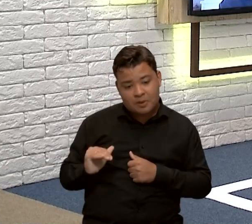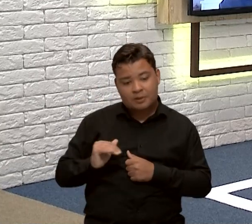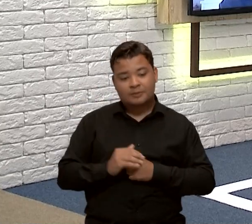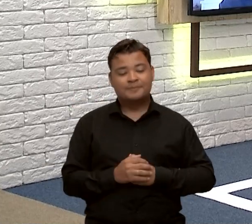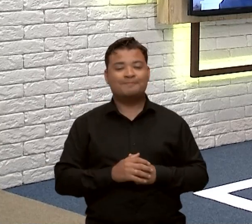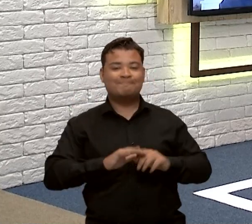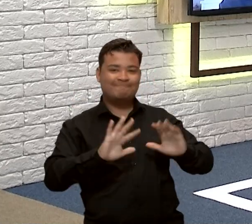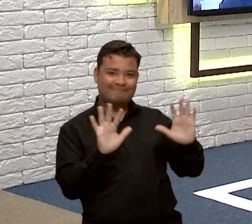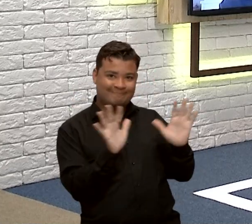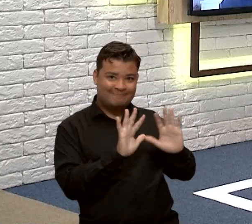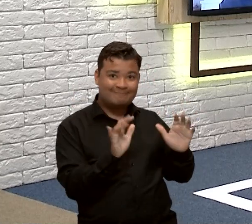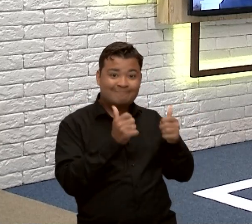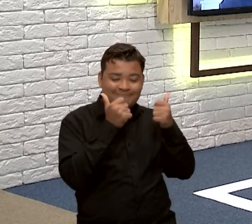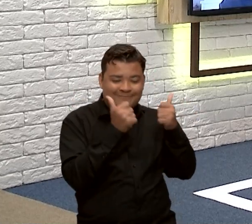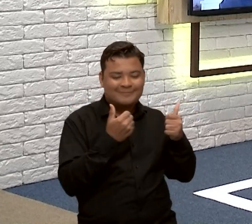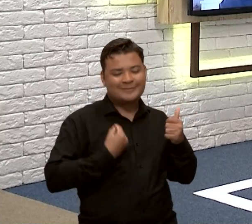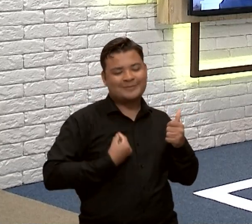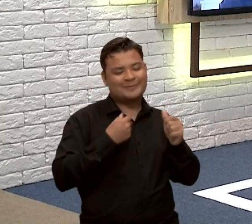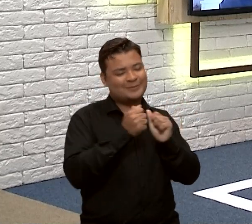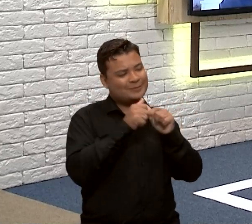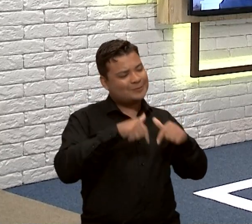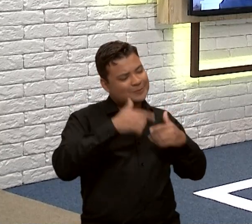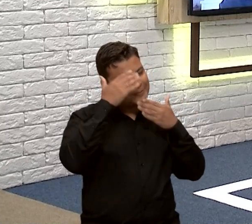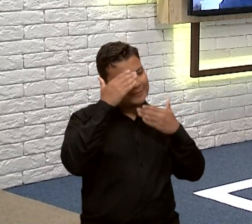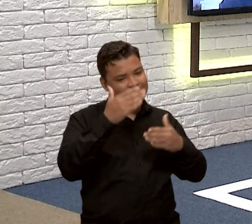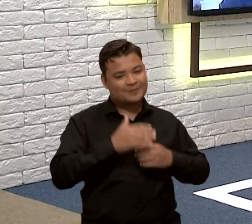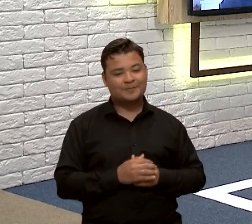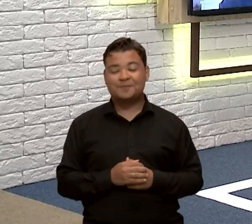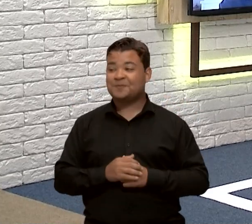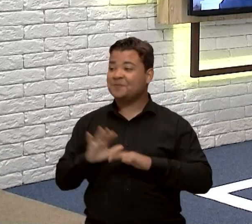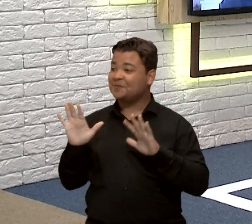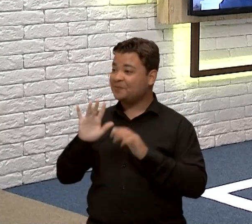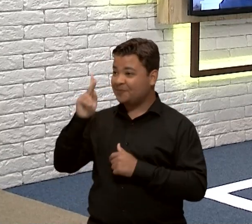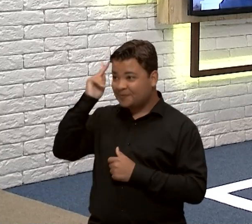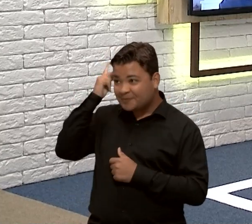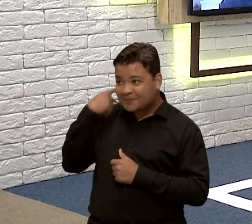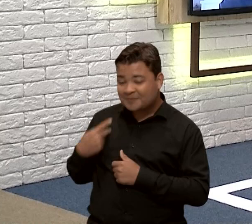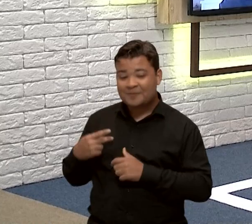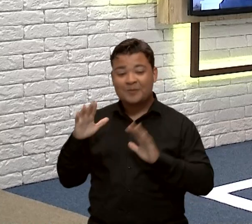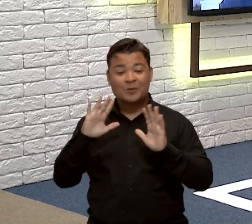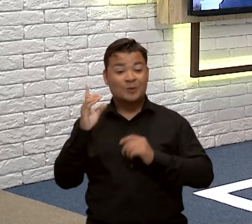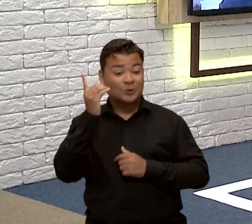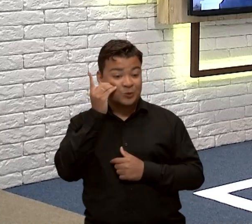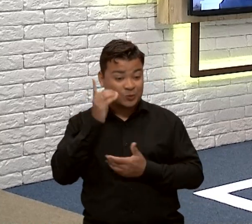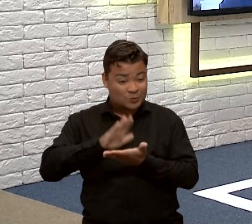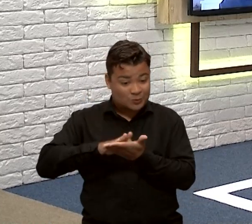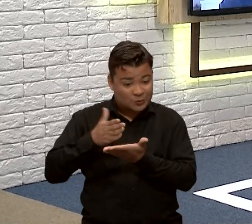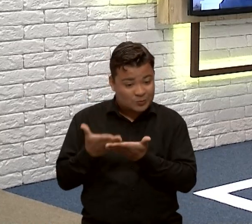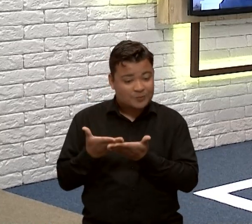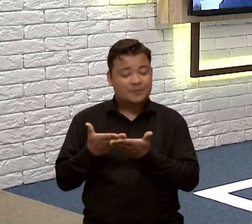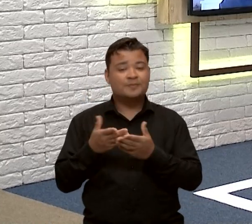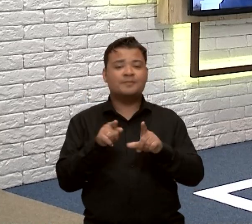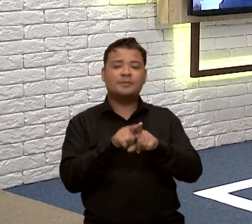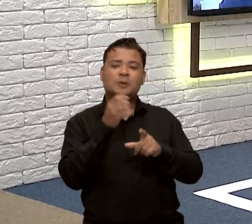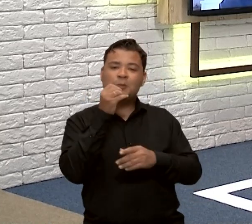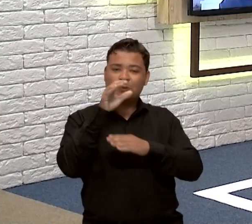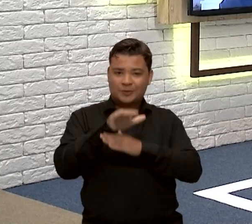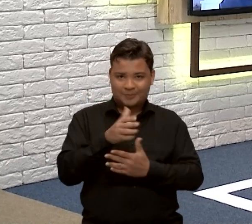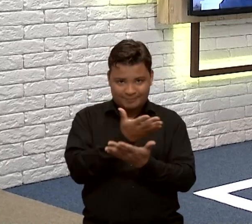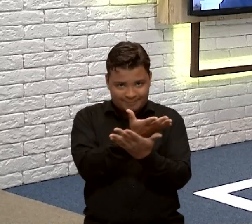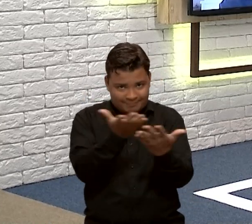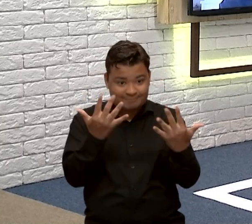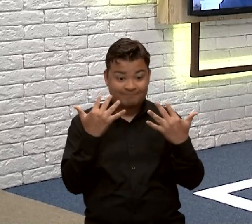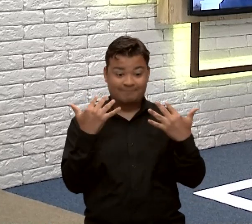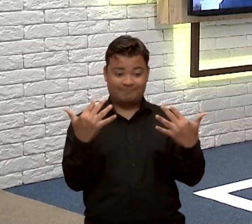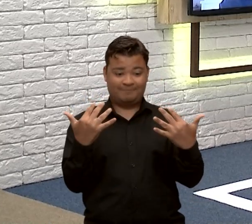pela sua presença também. Olá, Camila. Olá, Diogo. Boa tarde a todos e